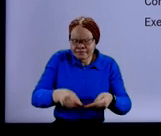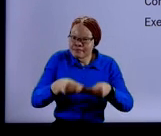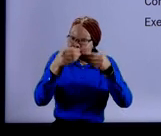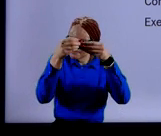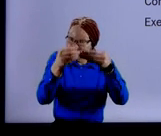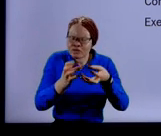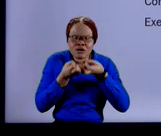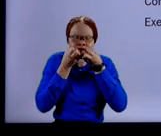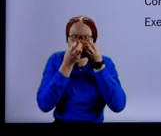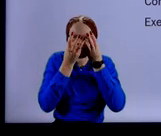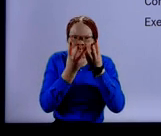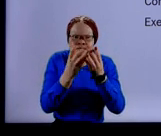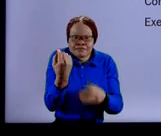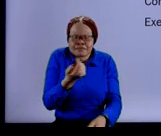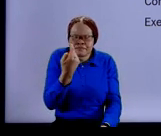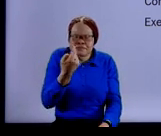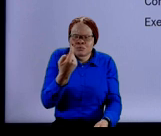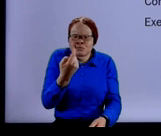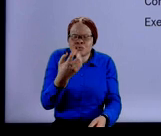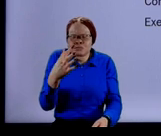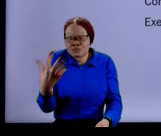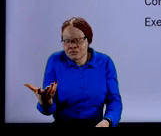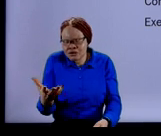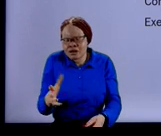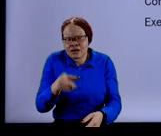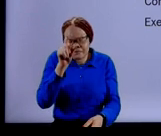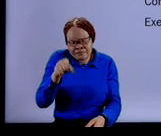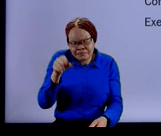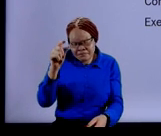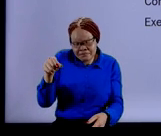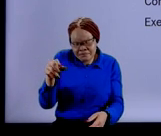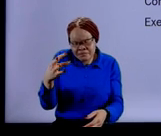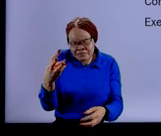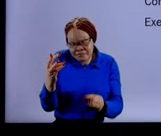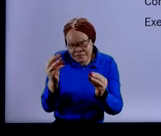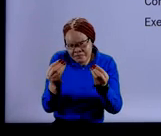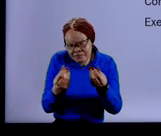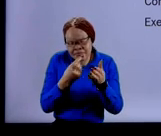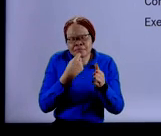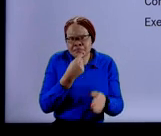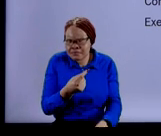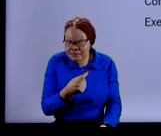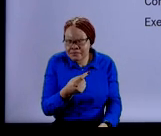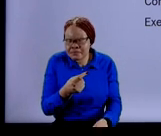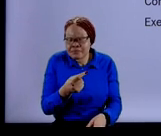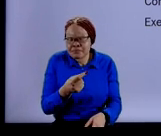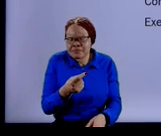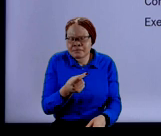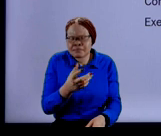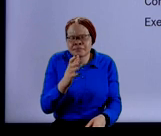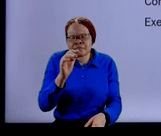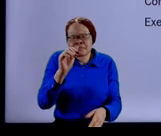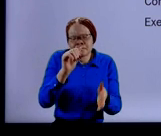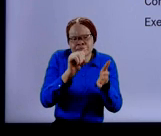para fornecer informações individualizadas sobre os seres ver feridos e o